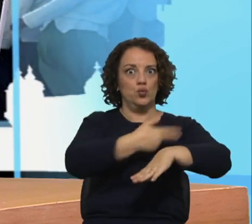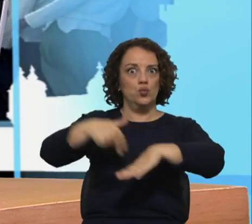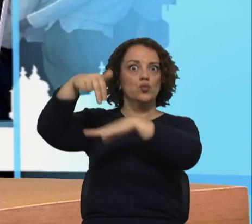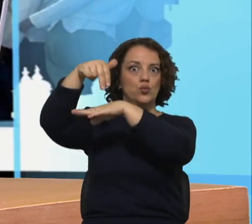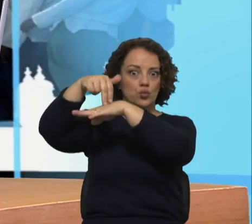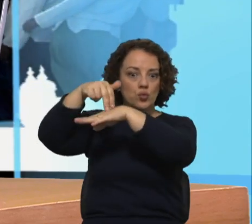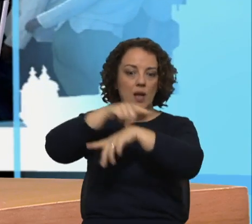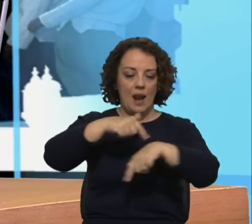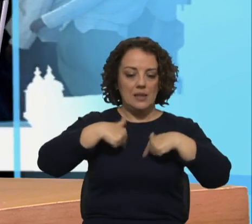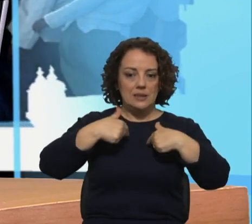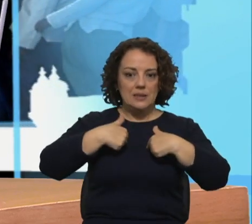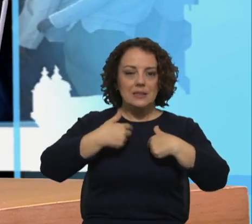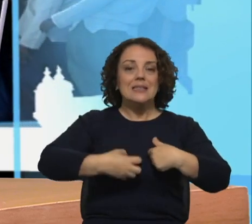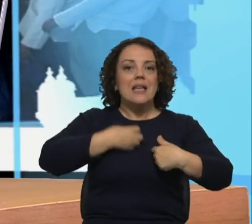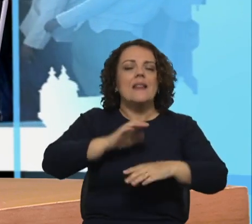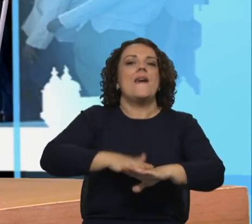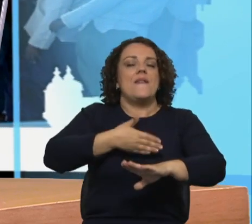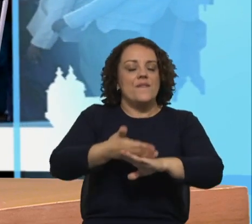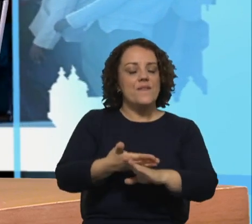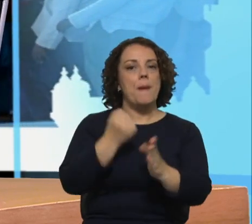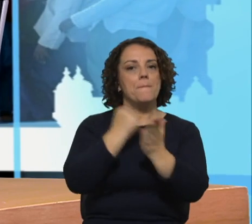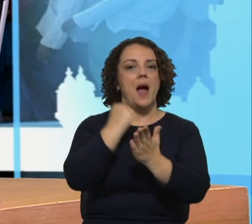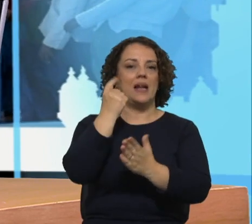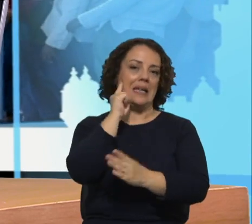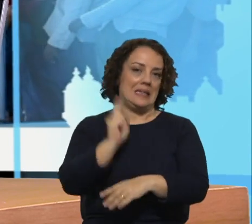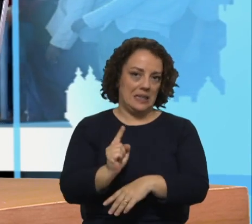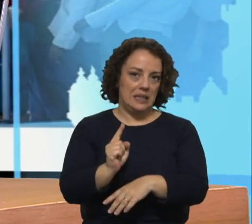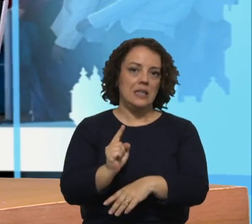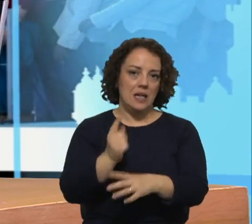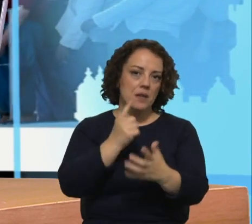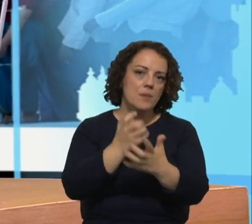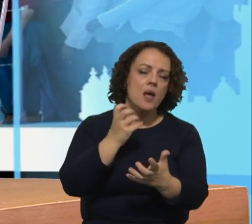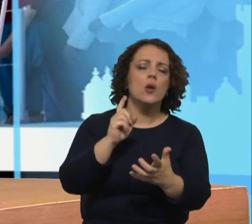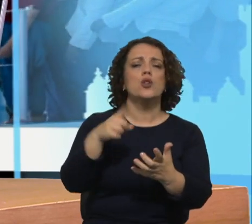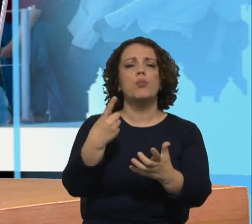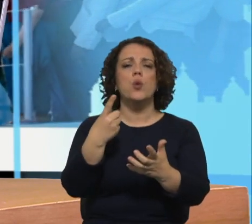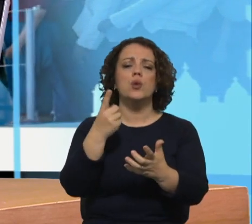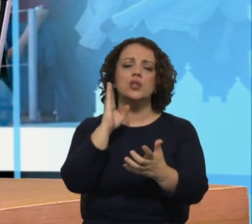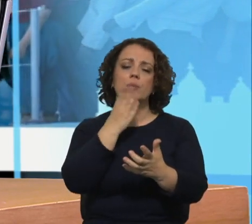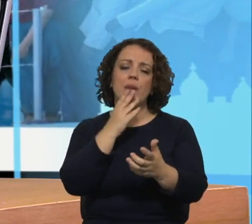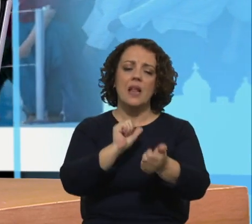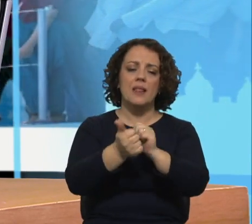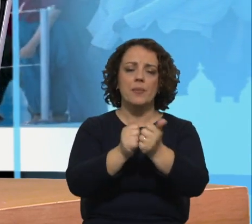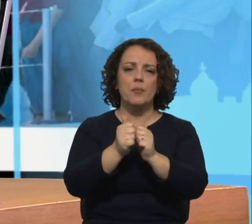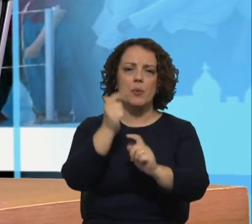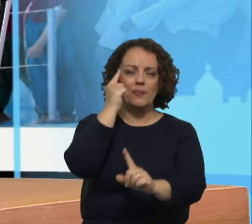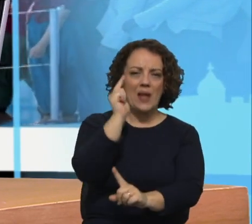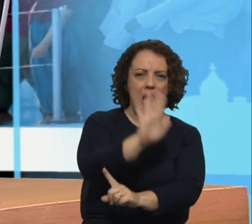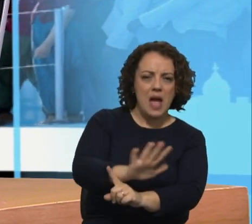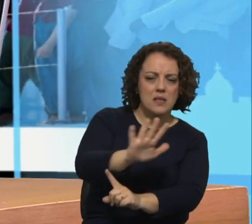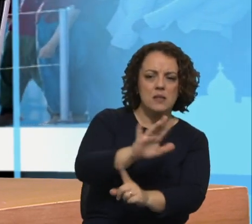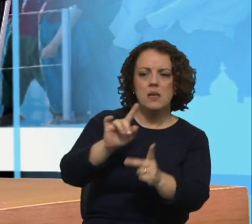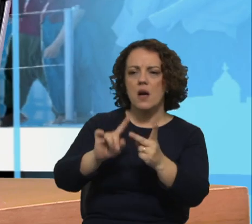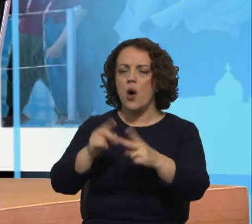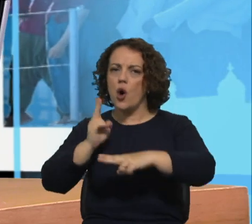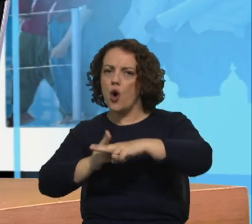mais solenizar essas circunstâncias. Depois, com as dificuldades da datação entre Roma e a Ásia Menor, o Papa Vítor vem